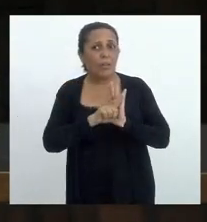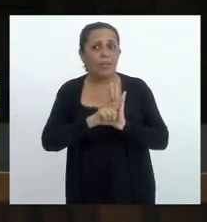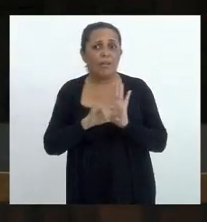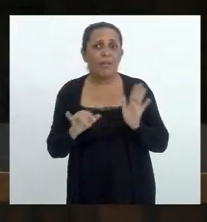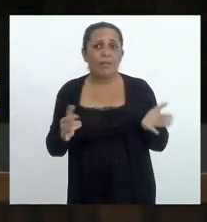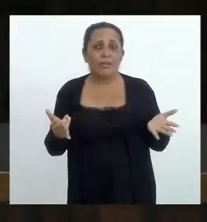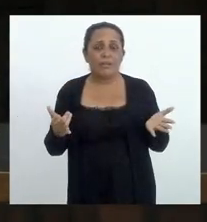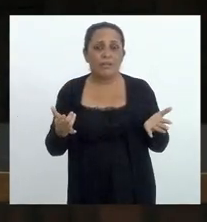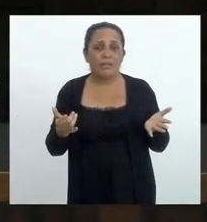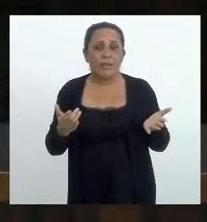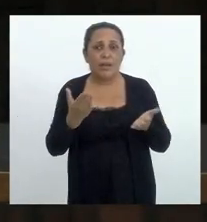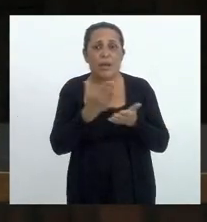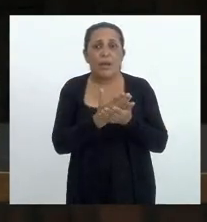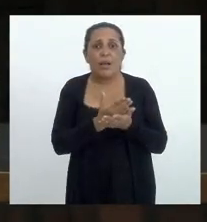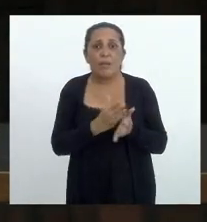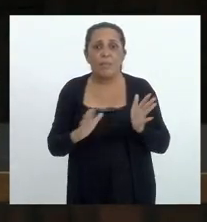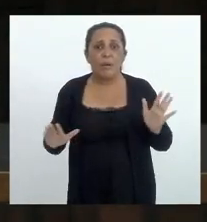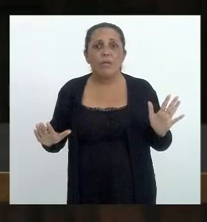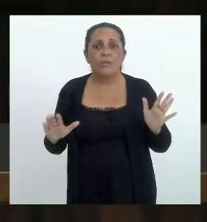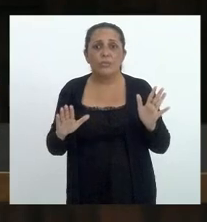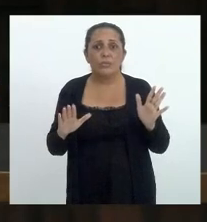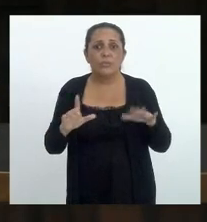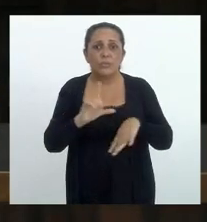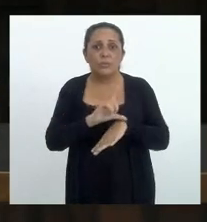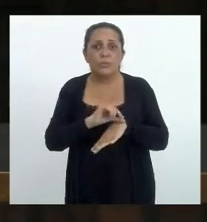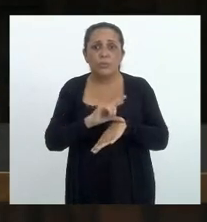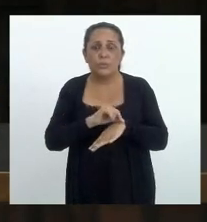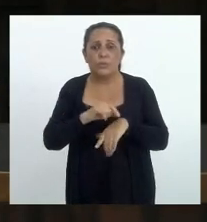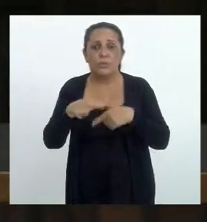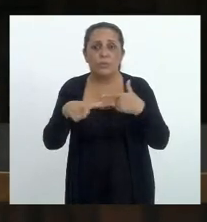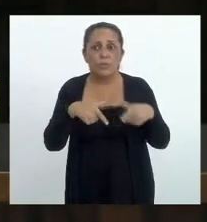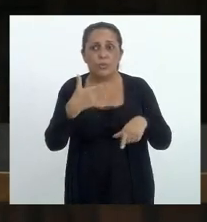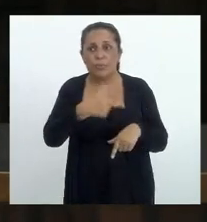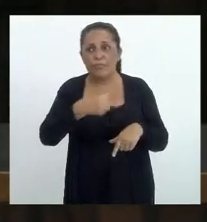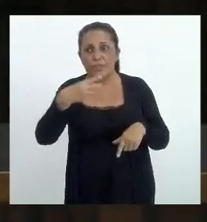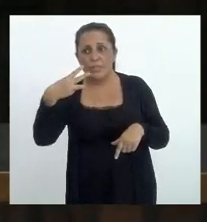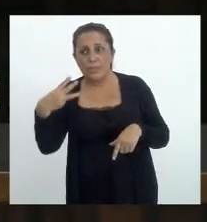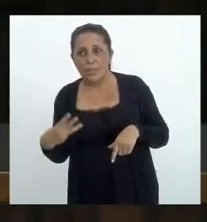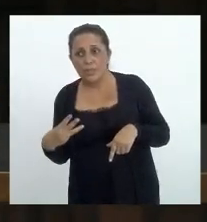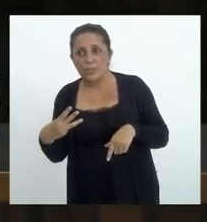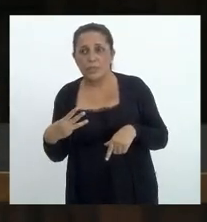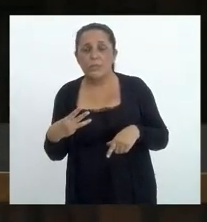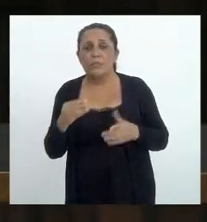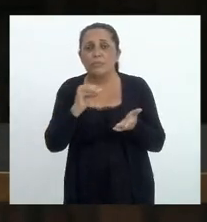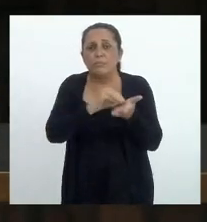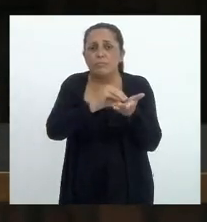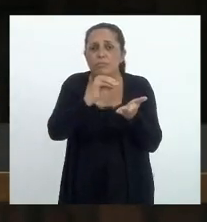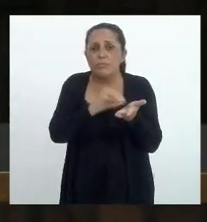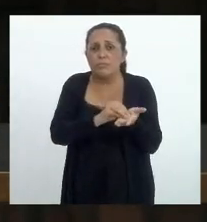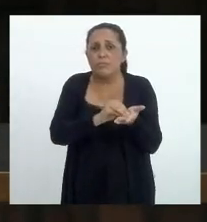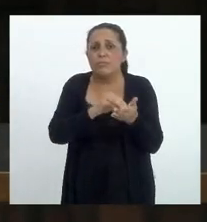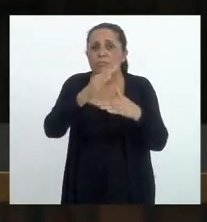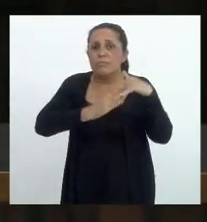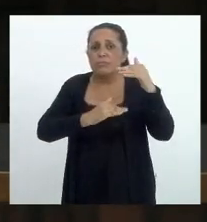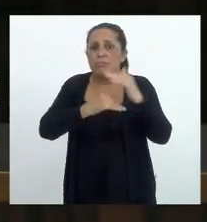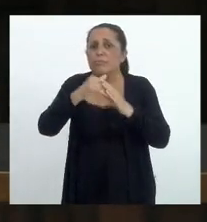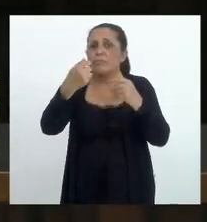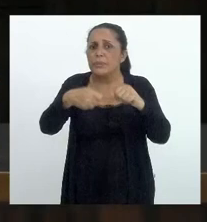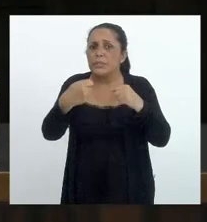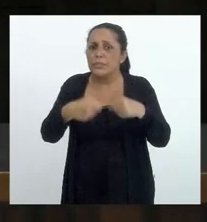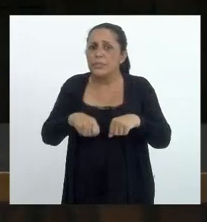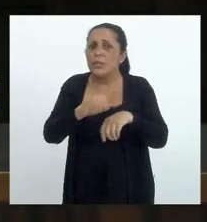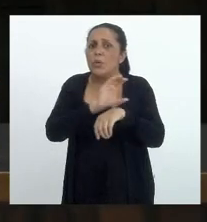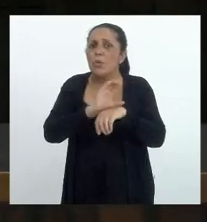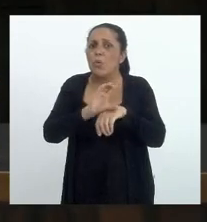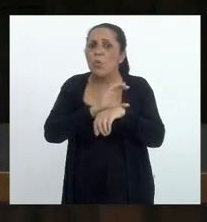as OS na saúde, em 2023, salvo erro de memória. Então, evidentemente, tem que abrir concurso público